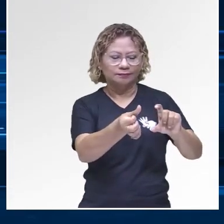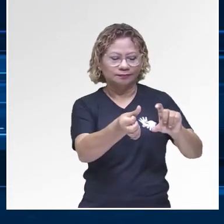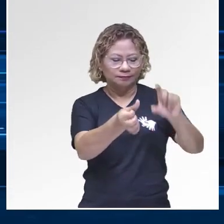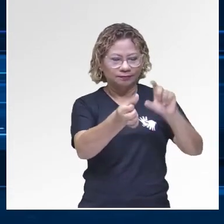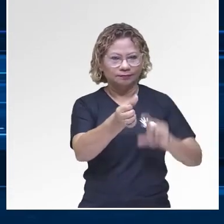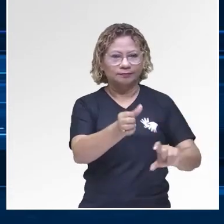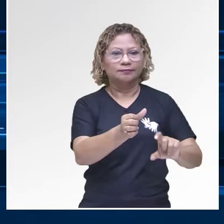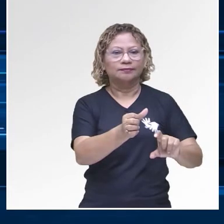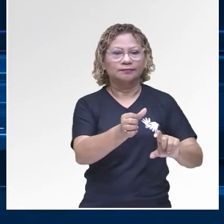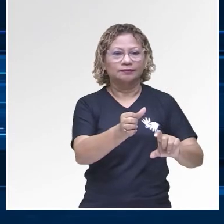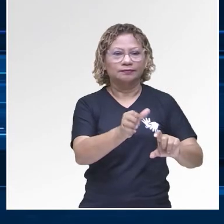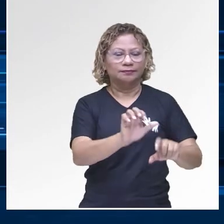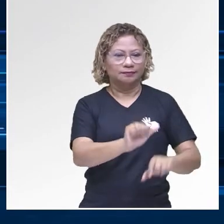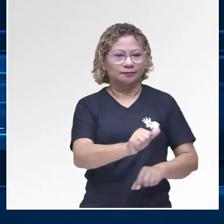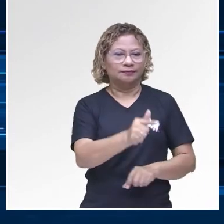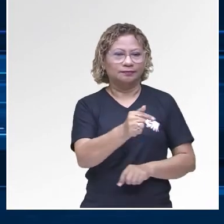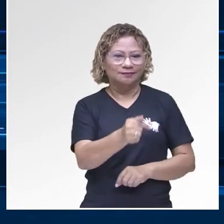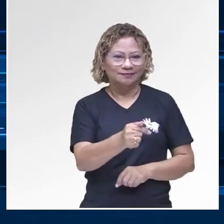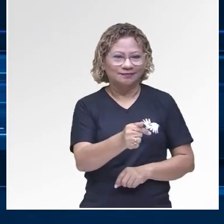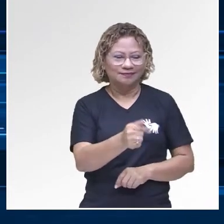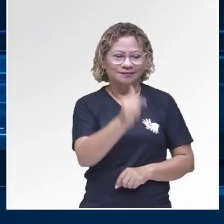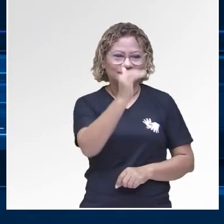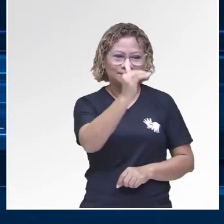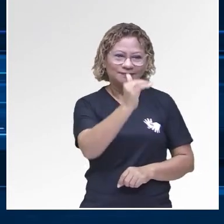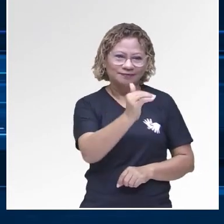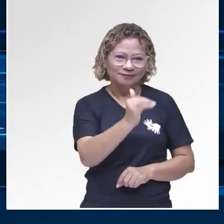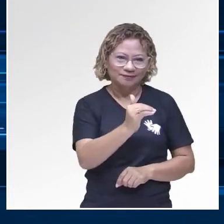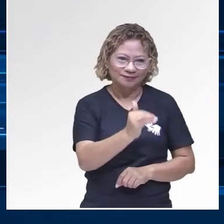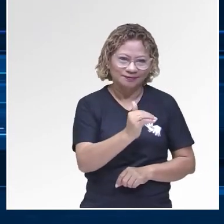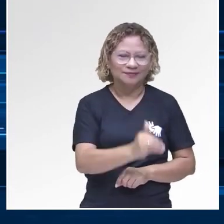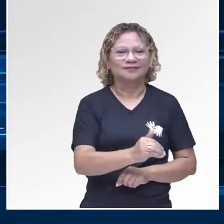6 R's. Se eu fosse calcular o A8,